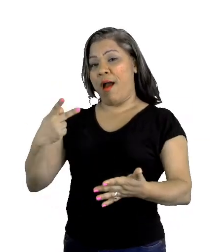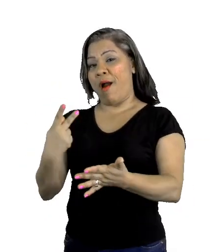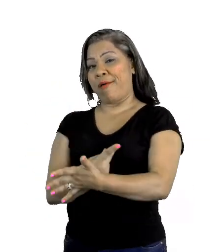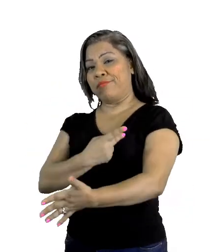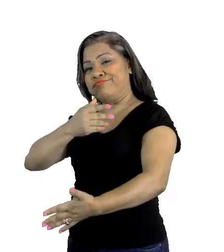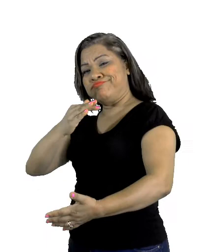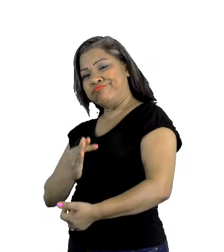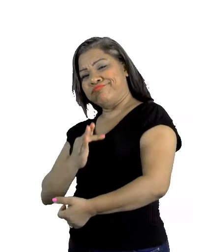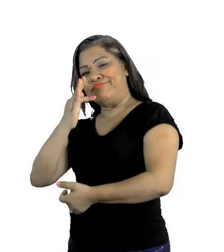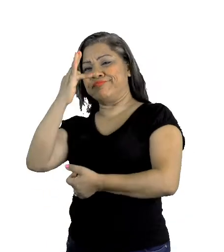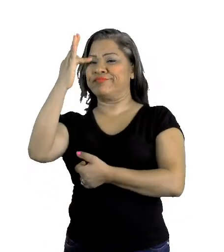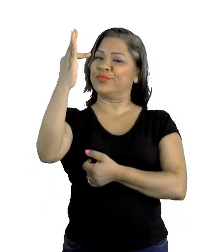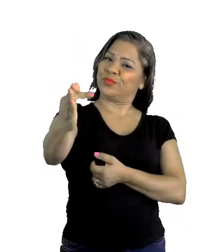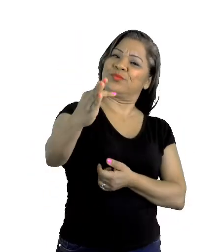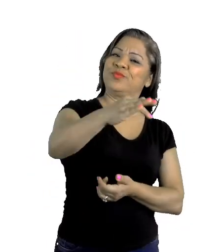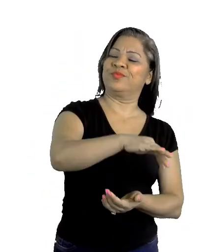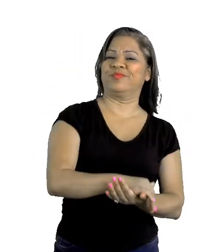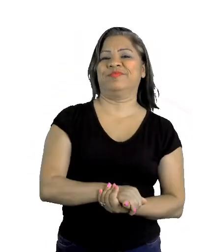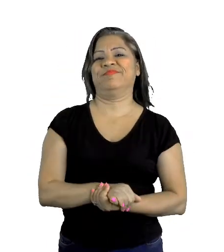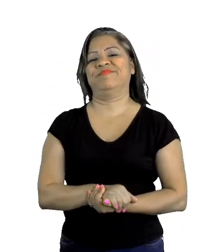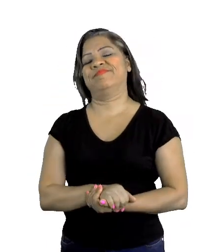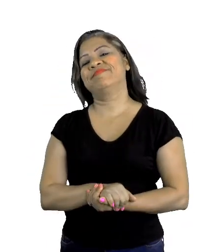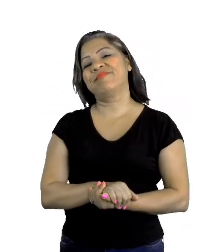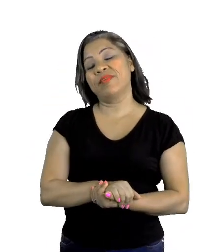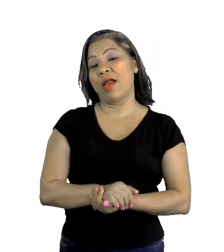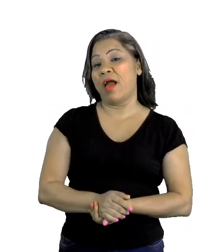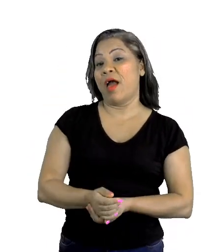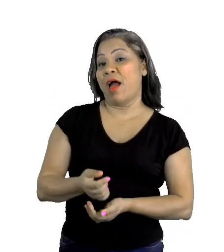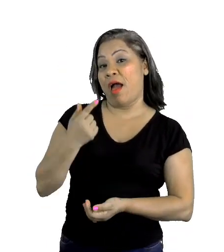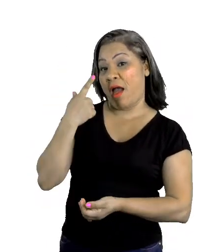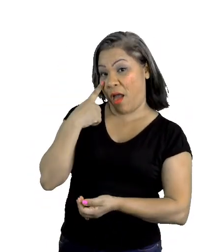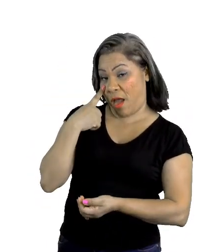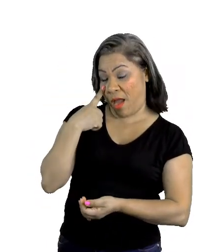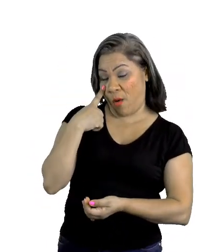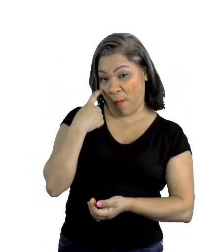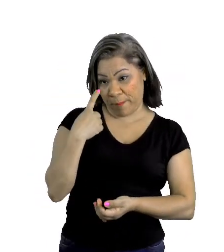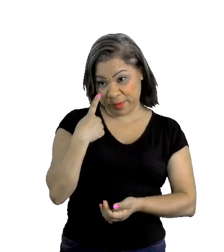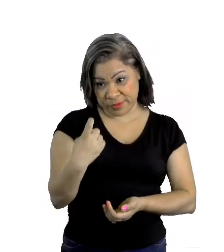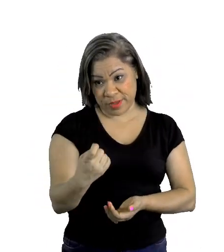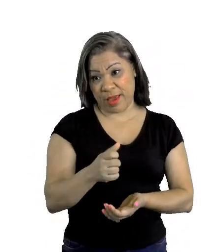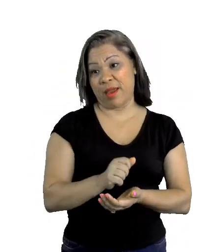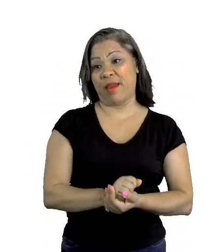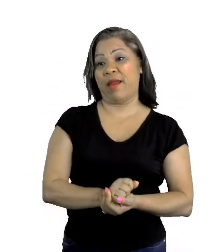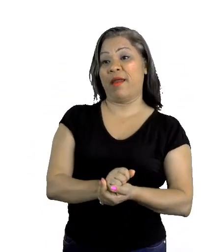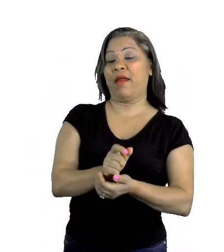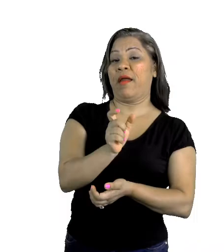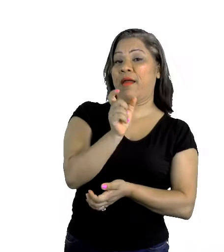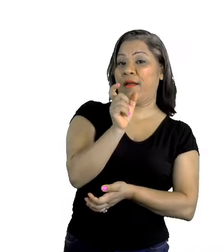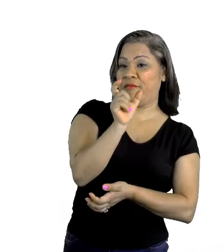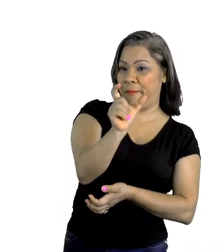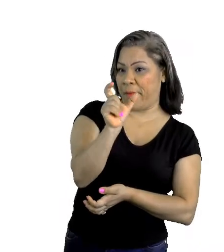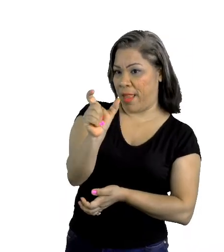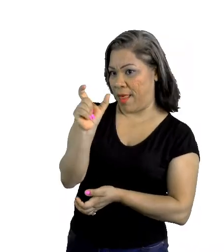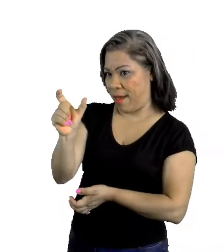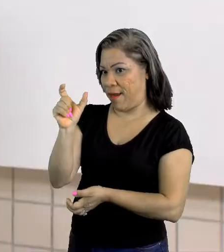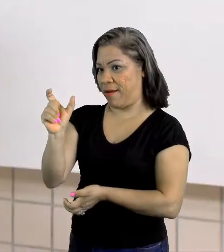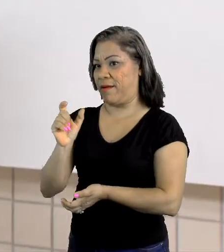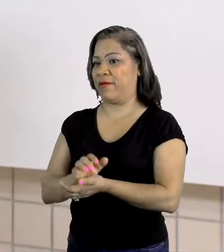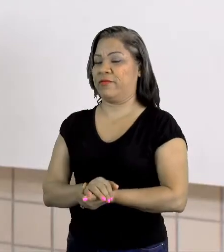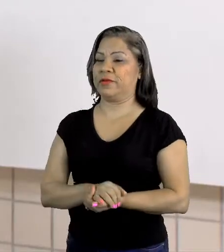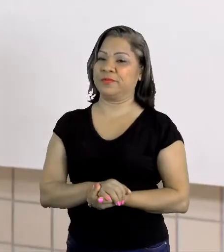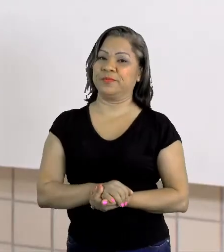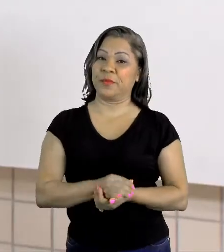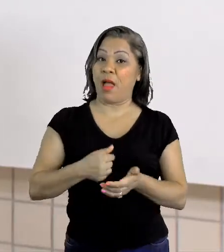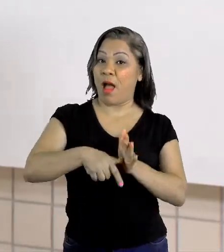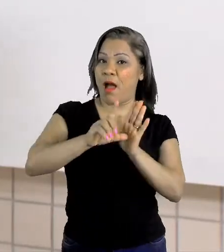vai acontecer, futuro? Observe as palavras destacadas antes de responder essa questão. Então vamos